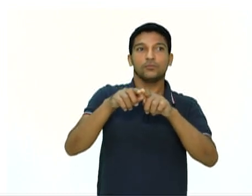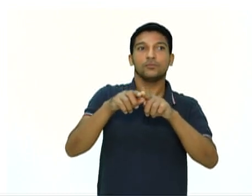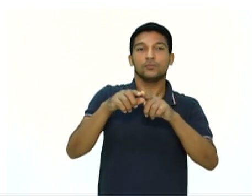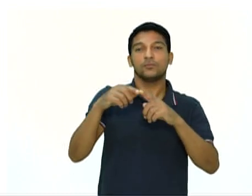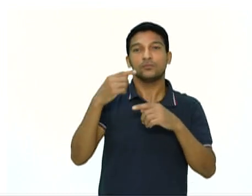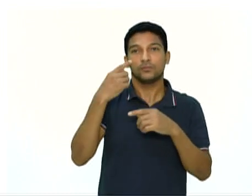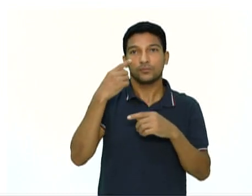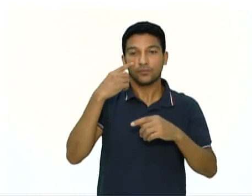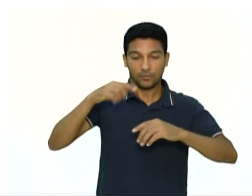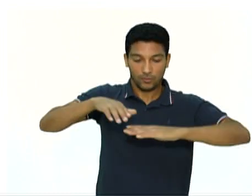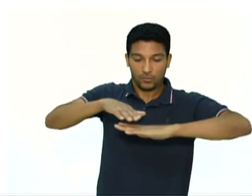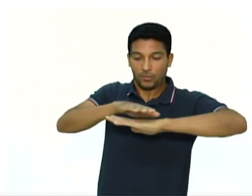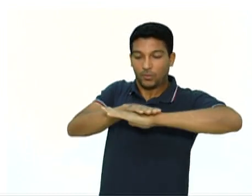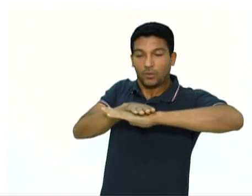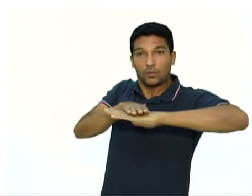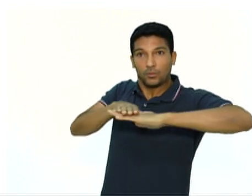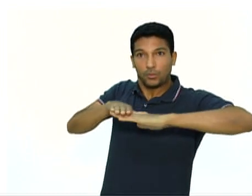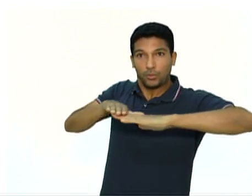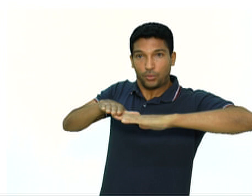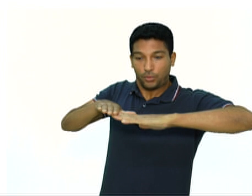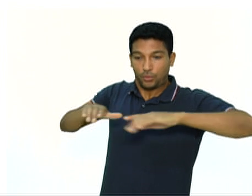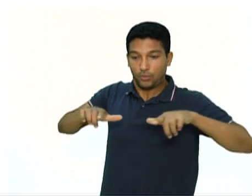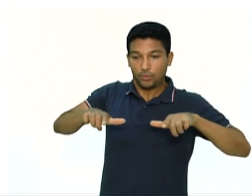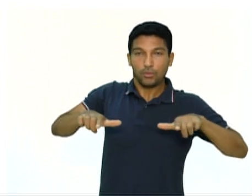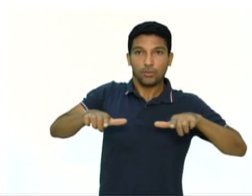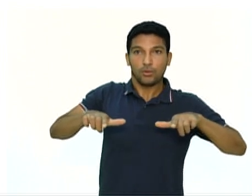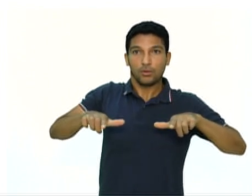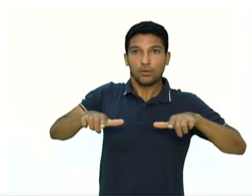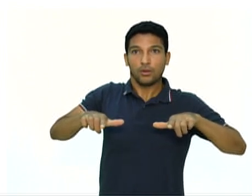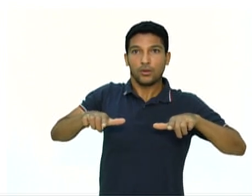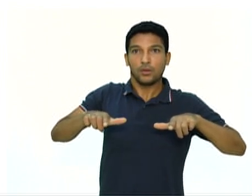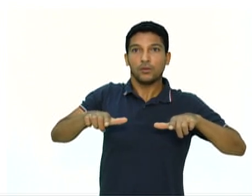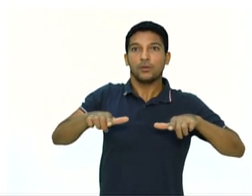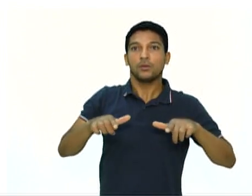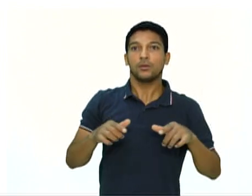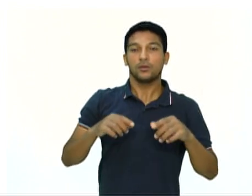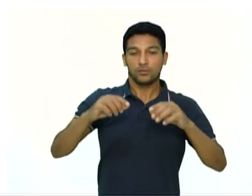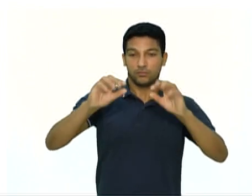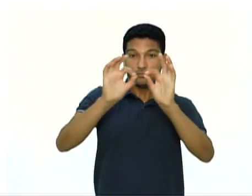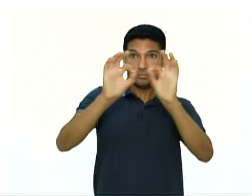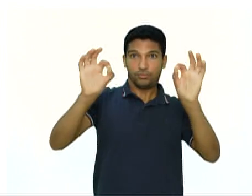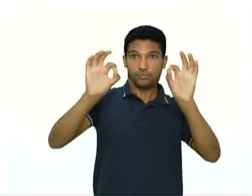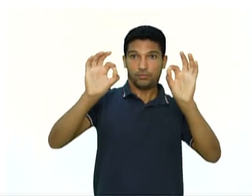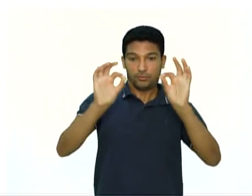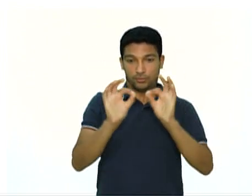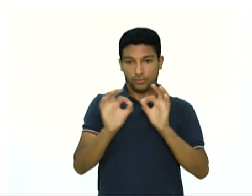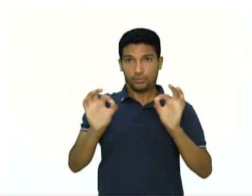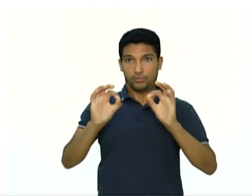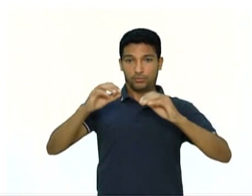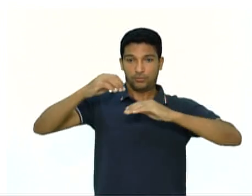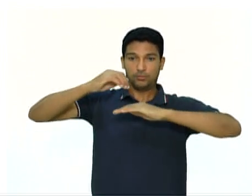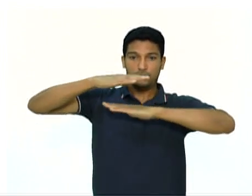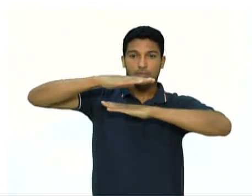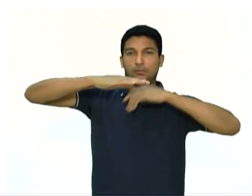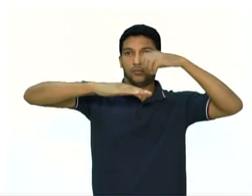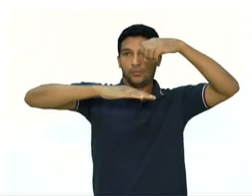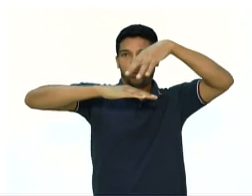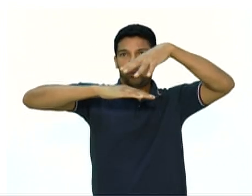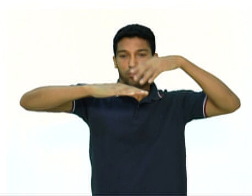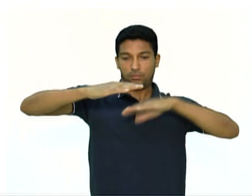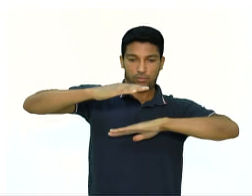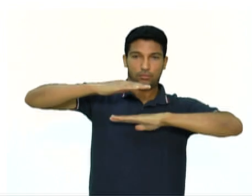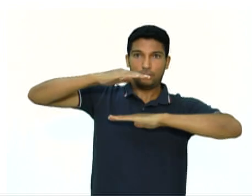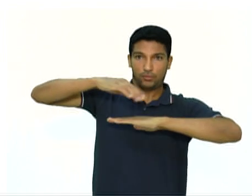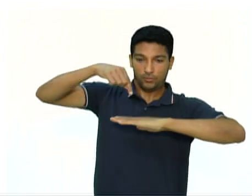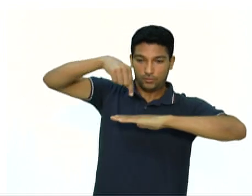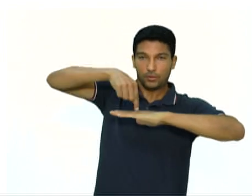pode não ser um ponto. Verdadeiro ou falso? De novo, vou pedir para que vocês pensem um pouquinho antes de eu dar a resposta,